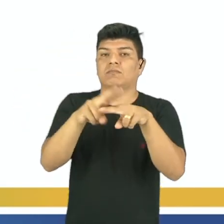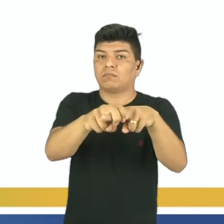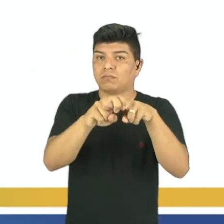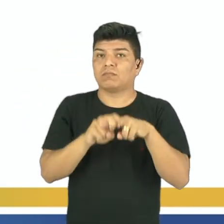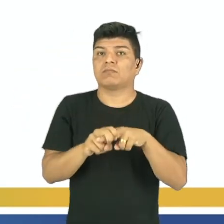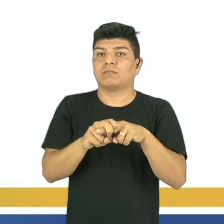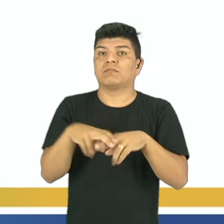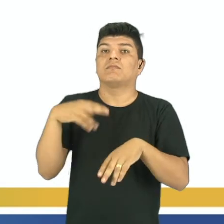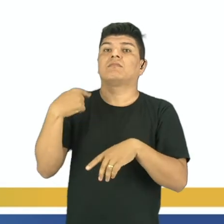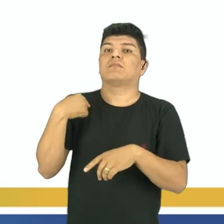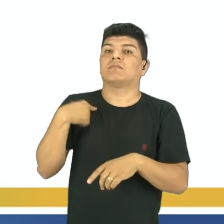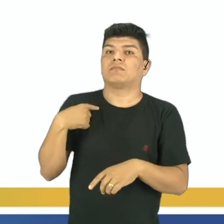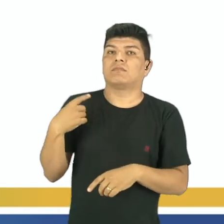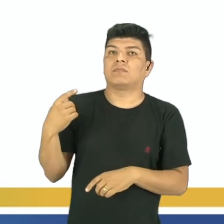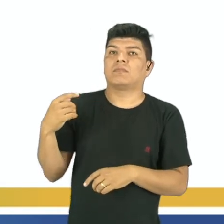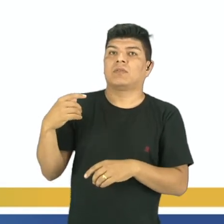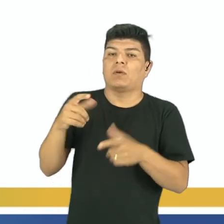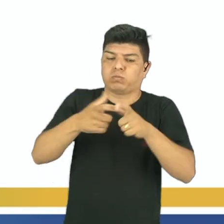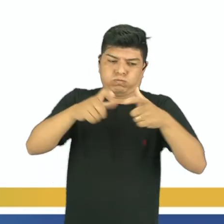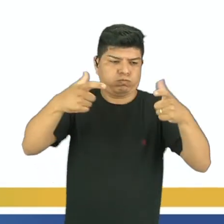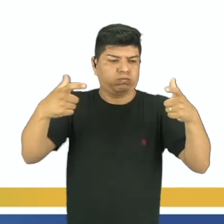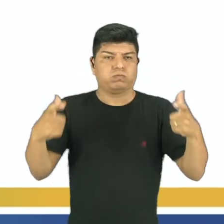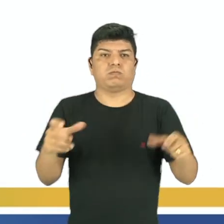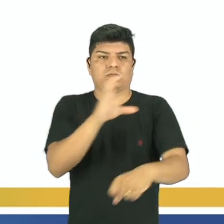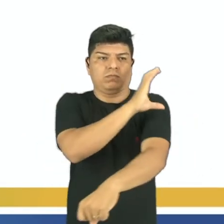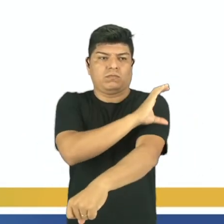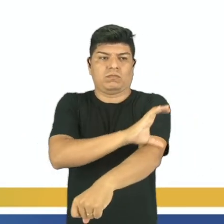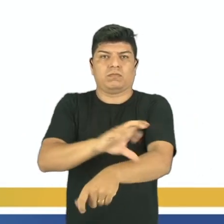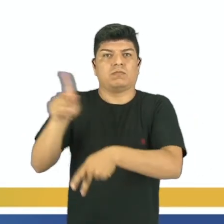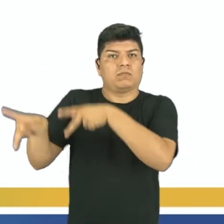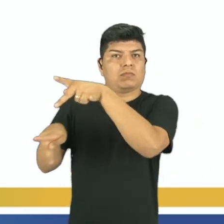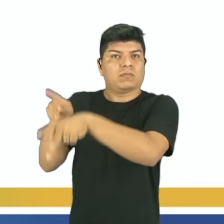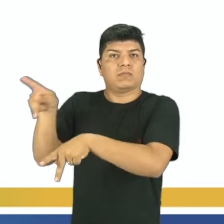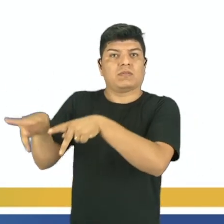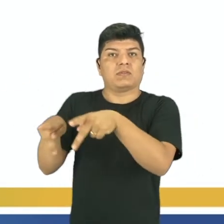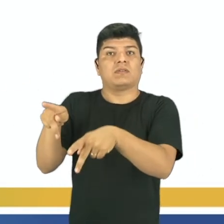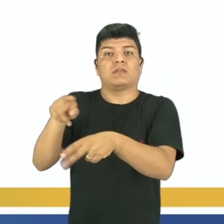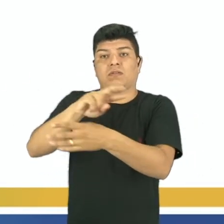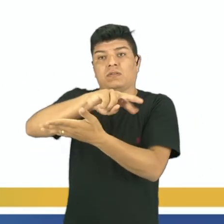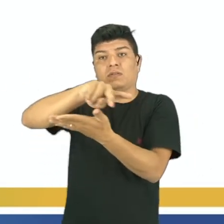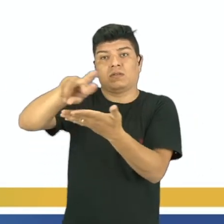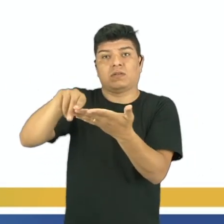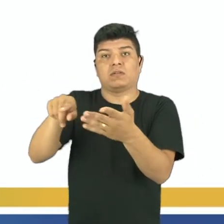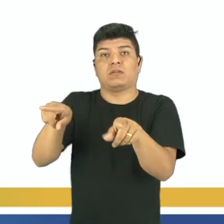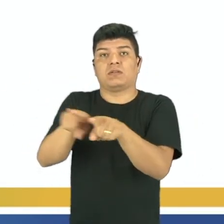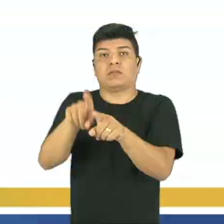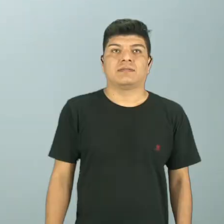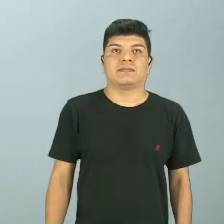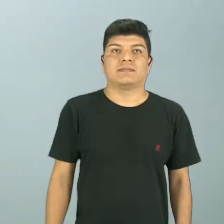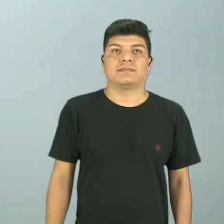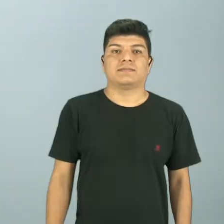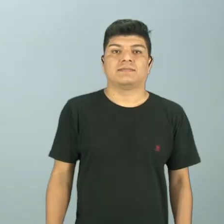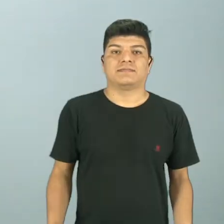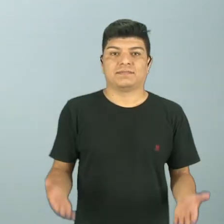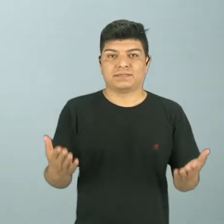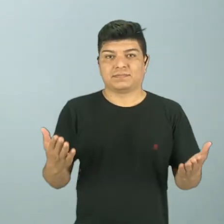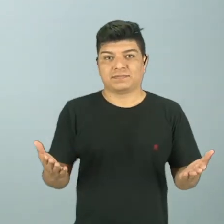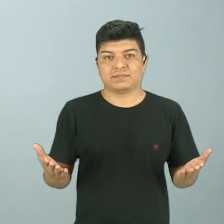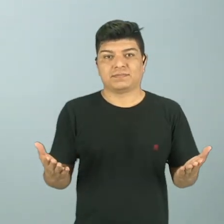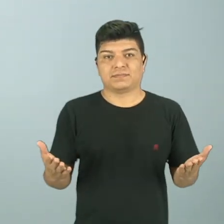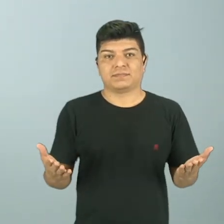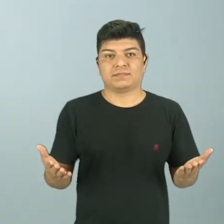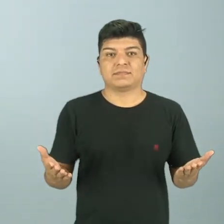gente crescia em número populacional, em cultura, em diversidade, e crescia também no aspecto industrial. E aí,